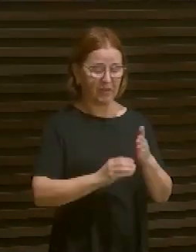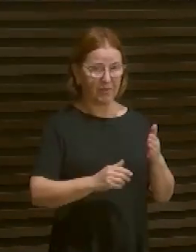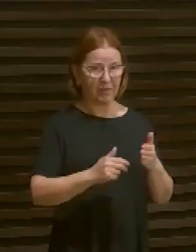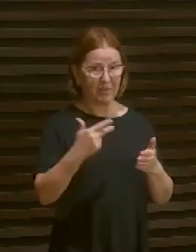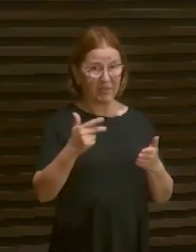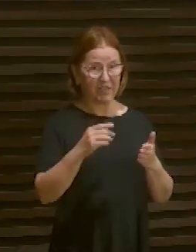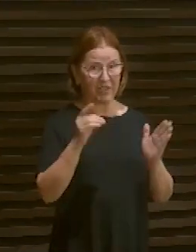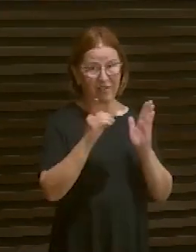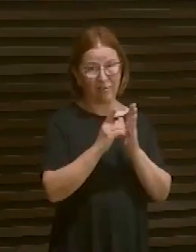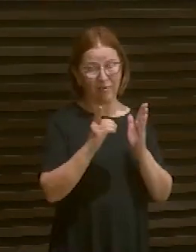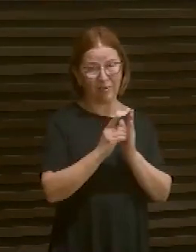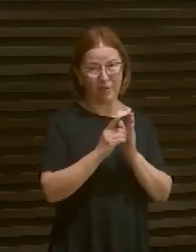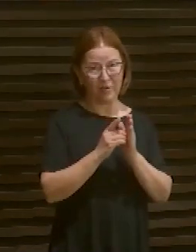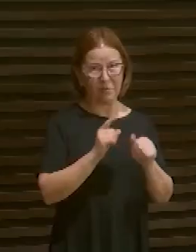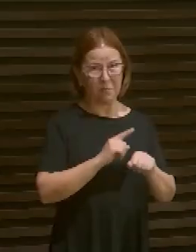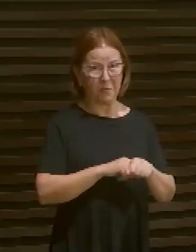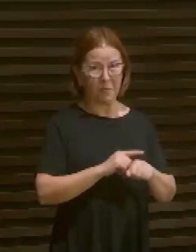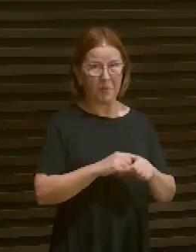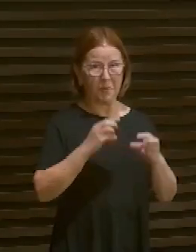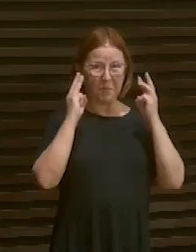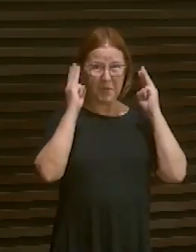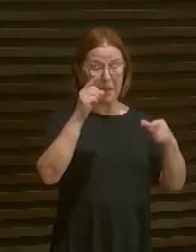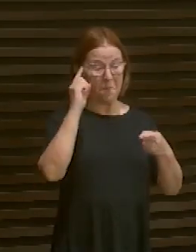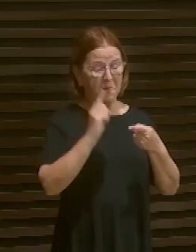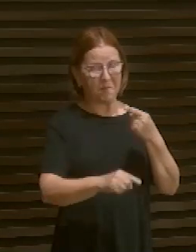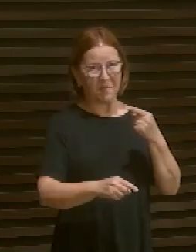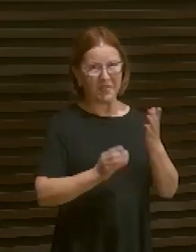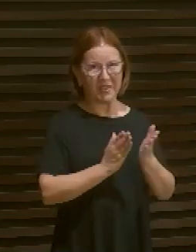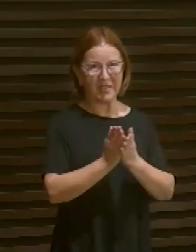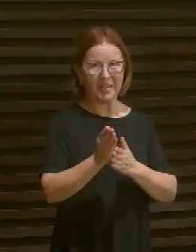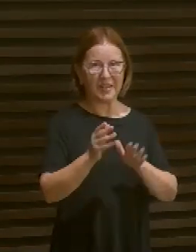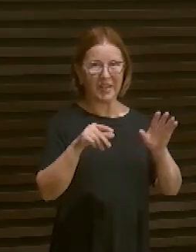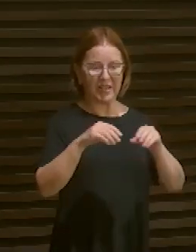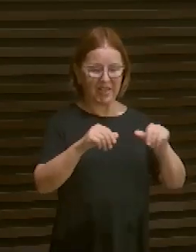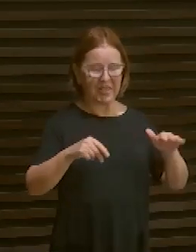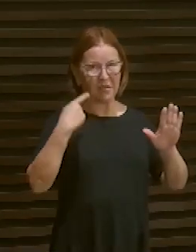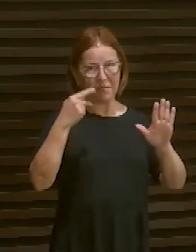Moisés é proibido de entrar na terra prometida,